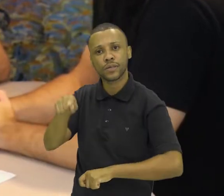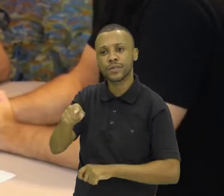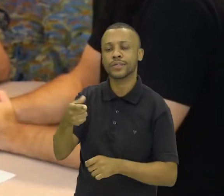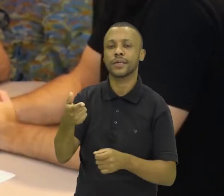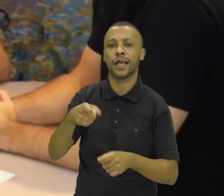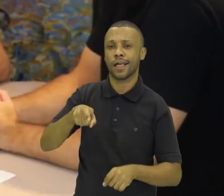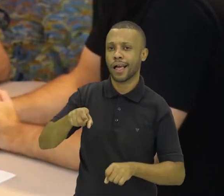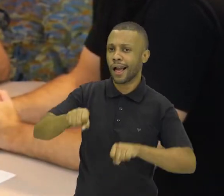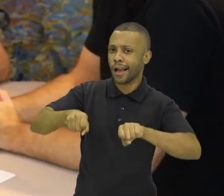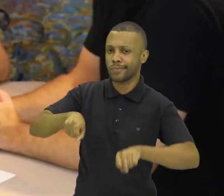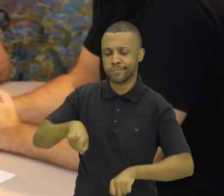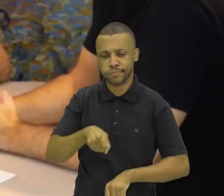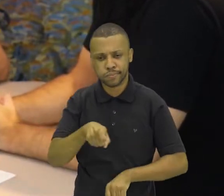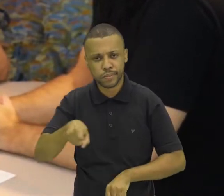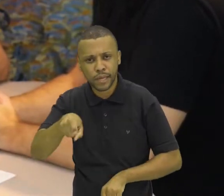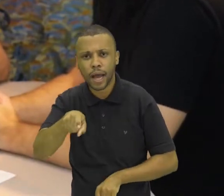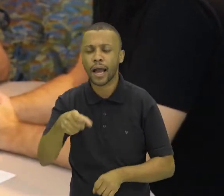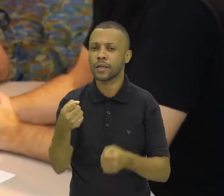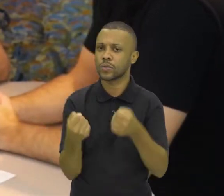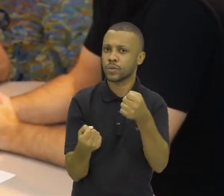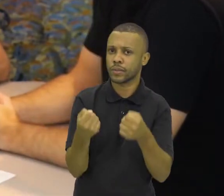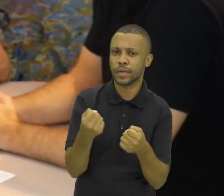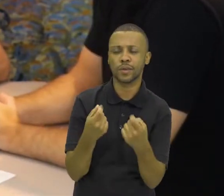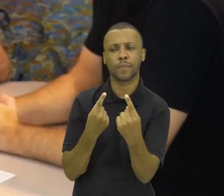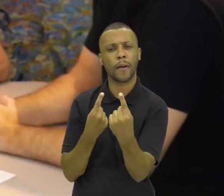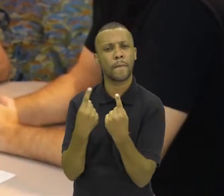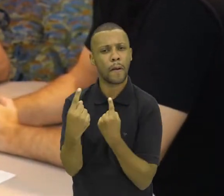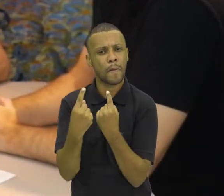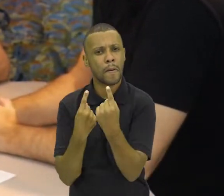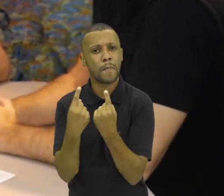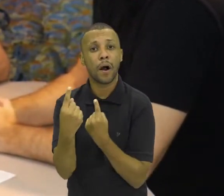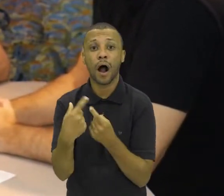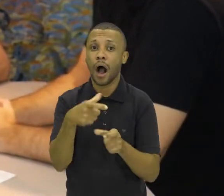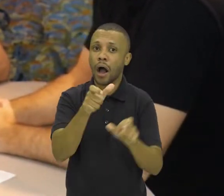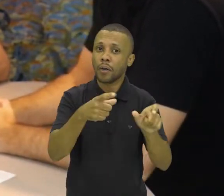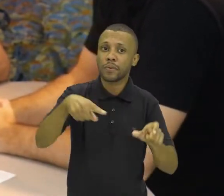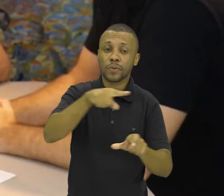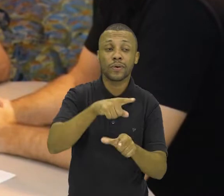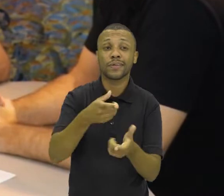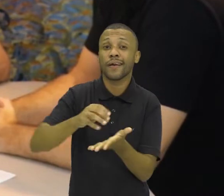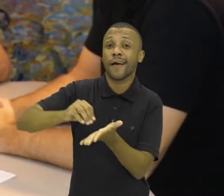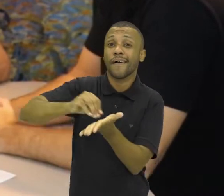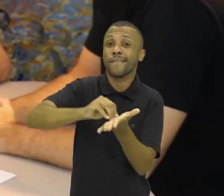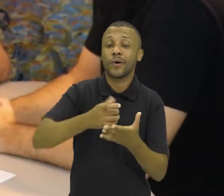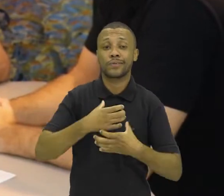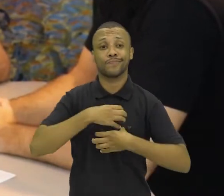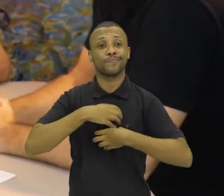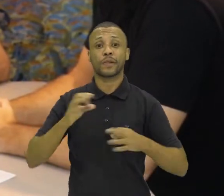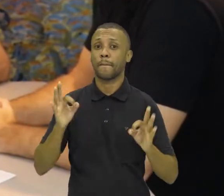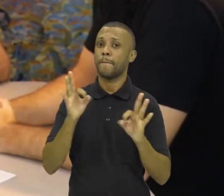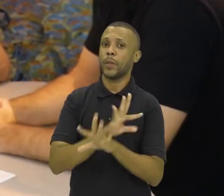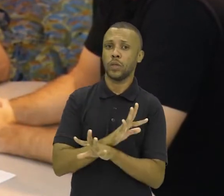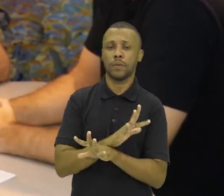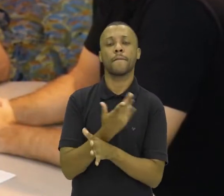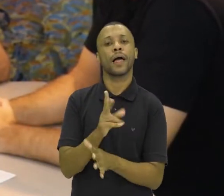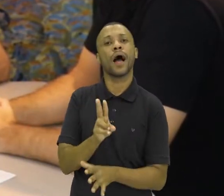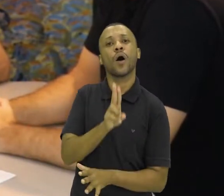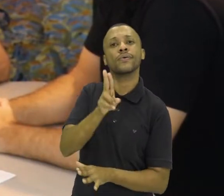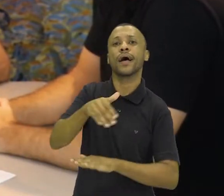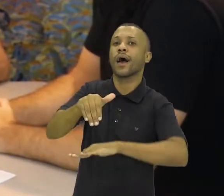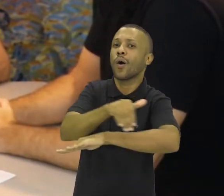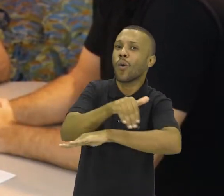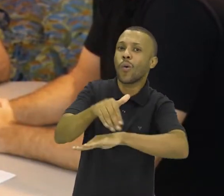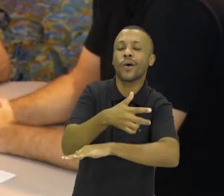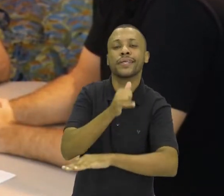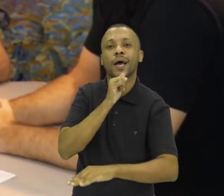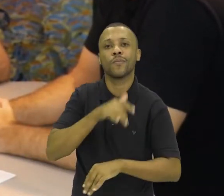com todo mundo que está em casa, pessoas que estão aqui dentro do nosso estúdio agora. As pessoas não estão preparadas para andar no trânsito. Tá?